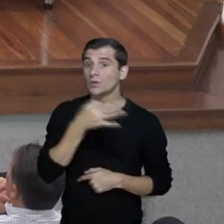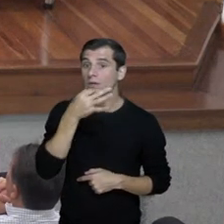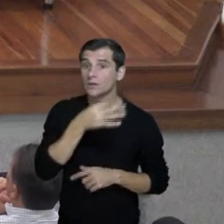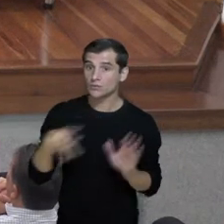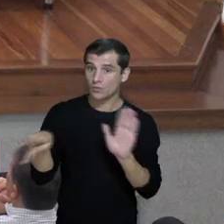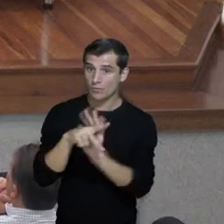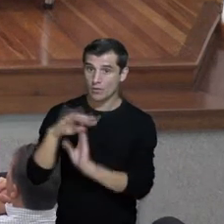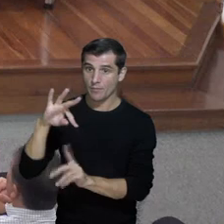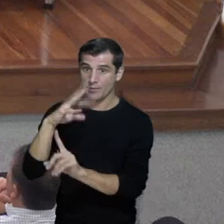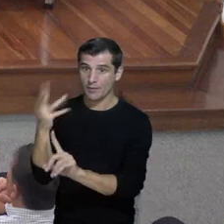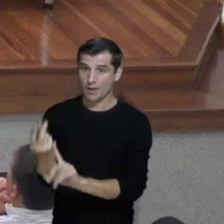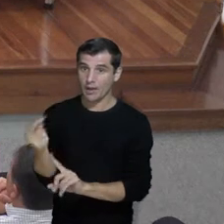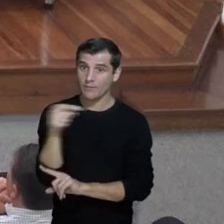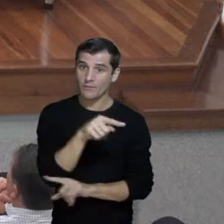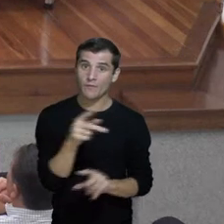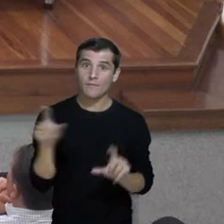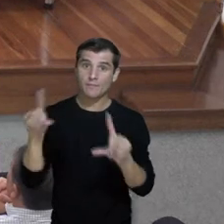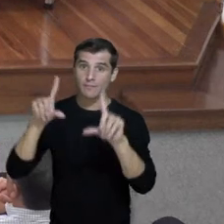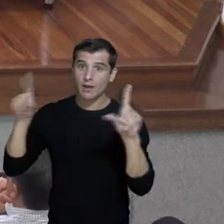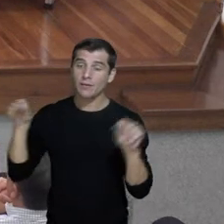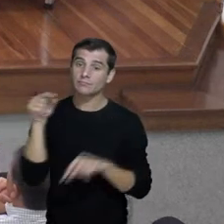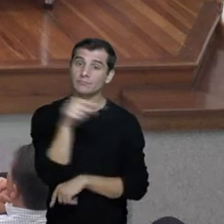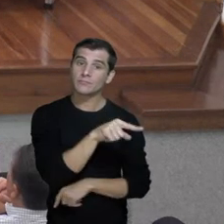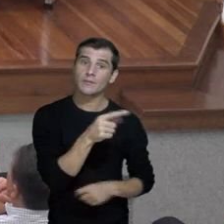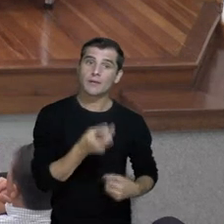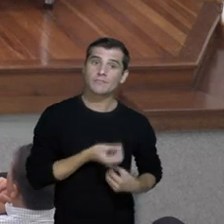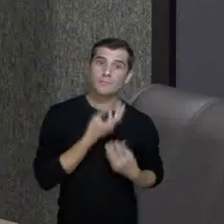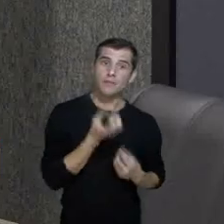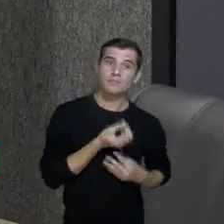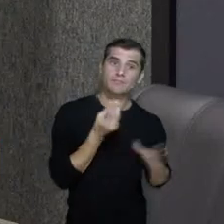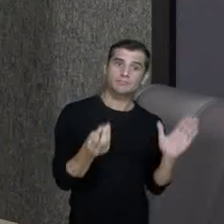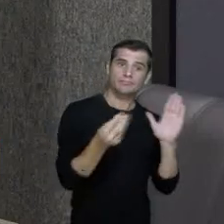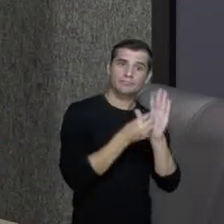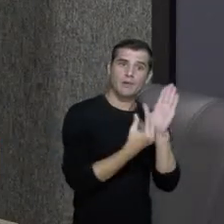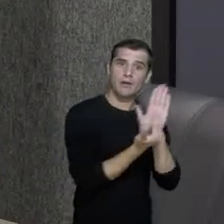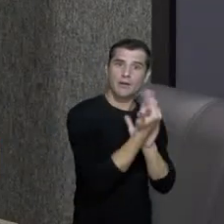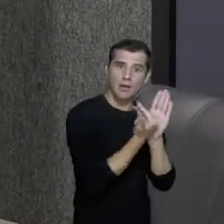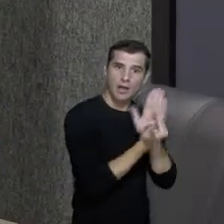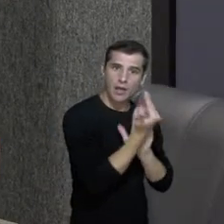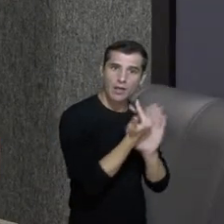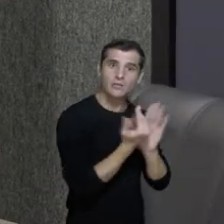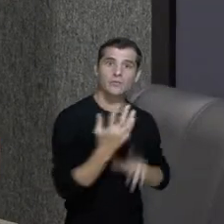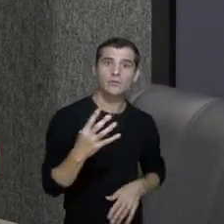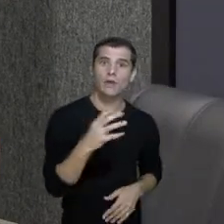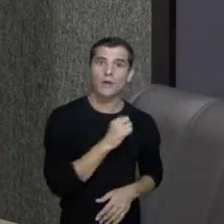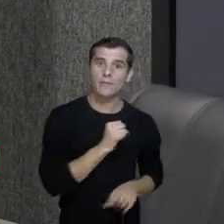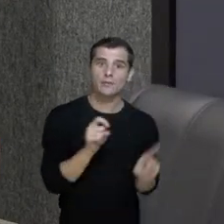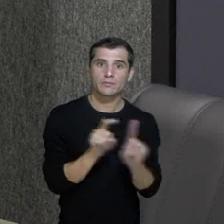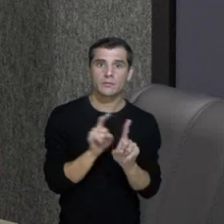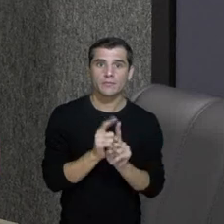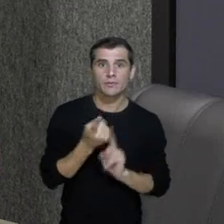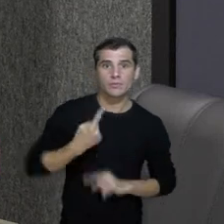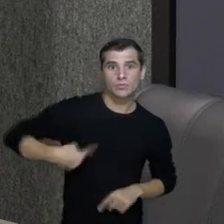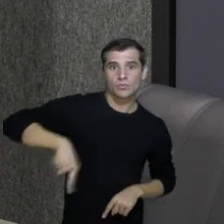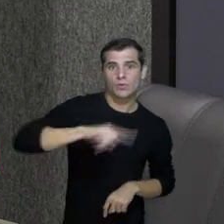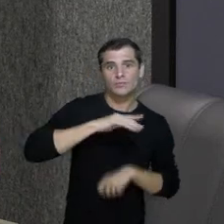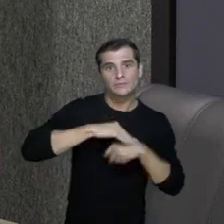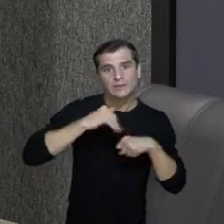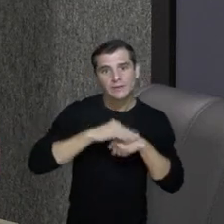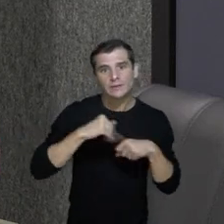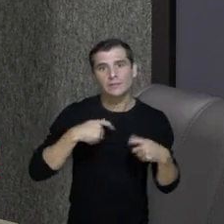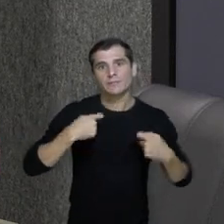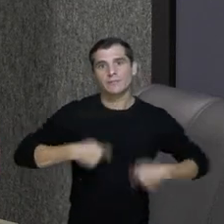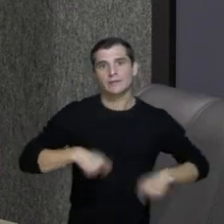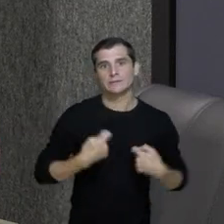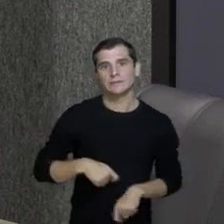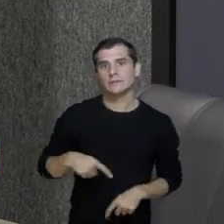reproduz em suas obras o Amor e a ternura Que tanto precisamos cara e essa frase me pegou é isso que eu quero passar